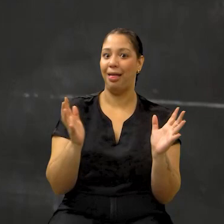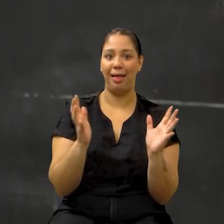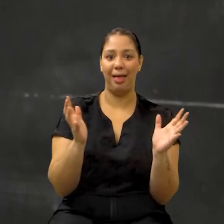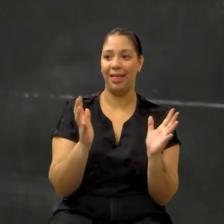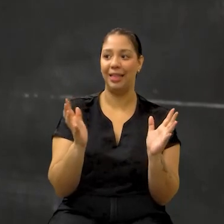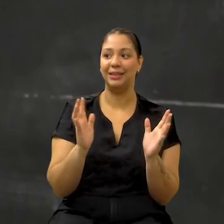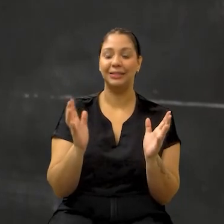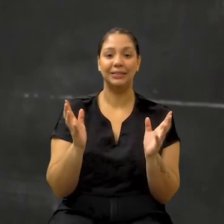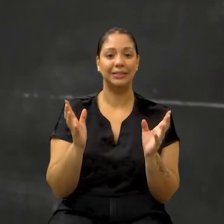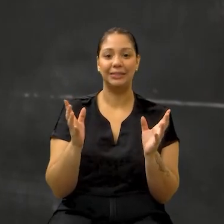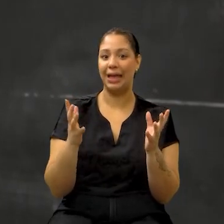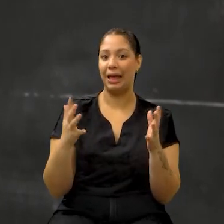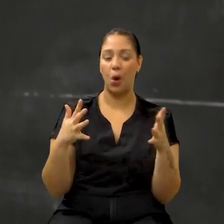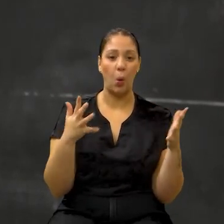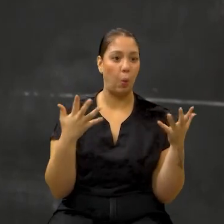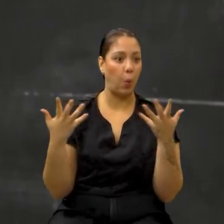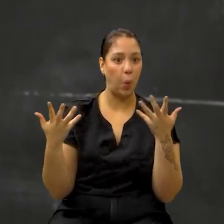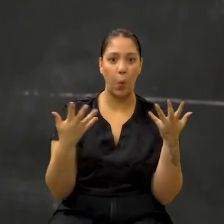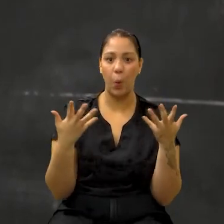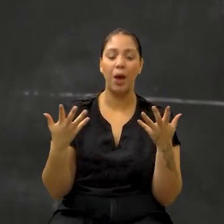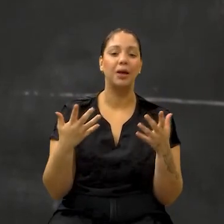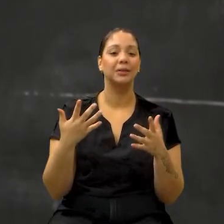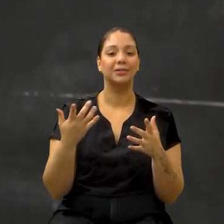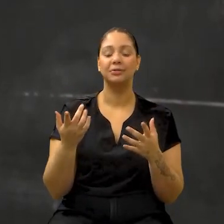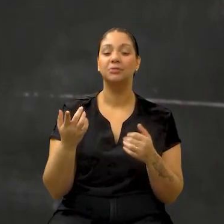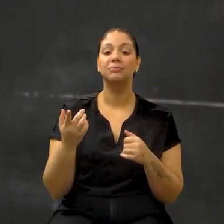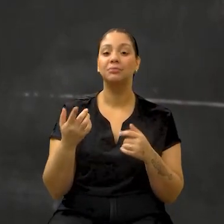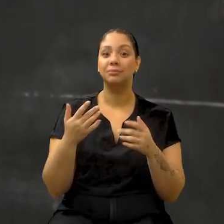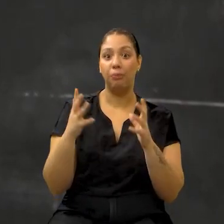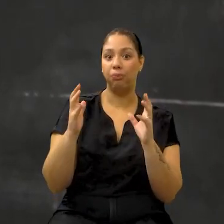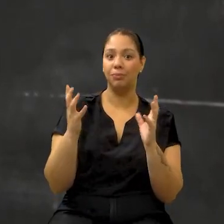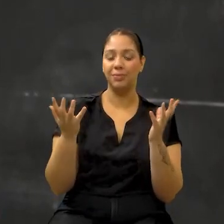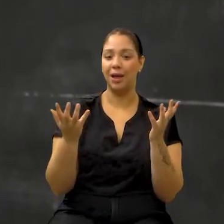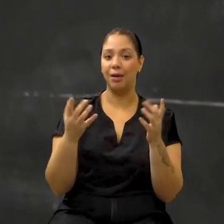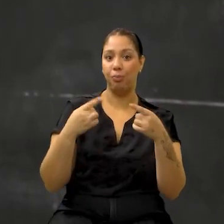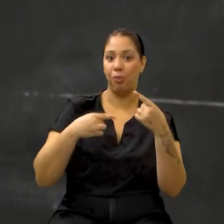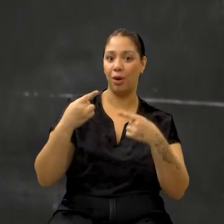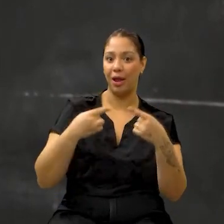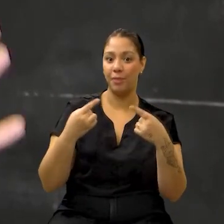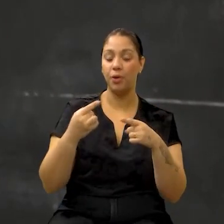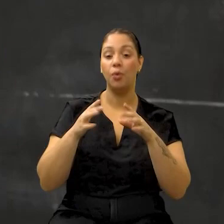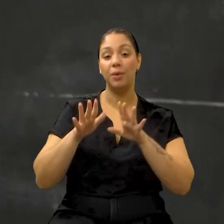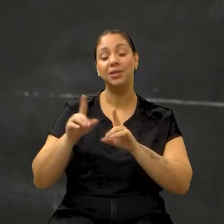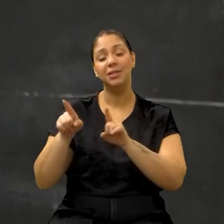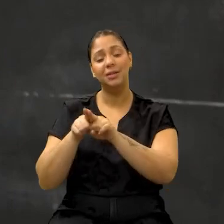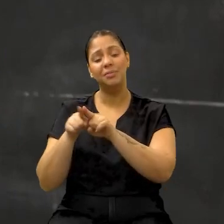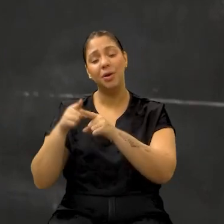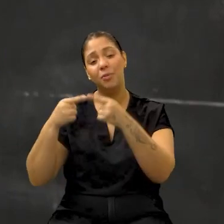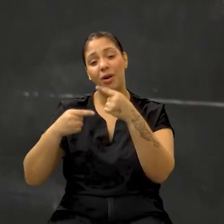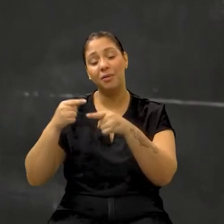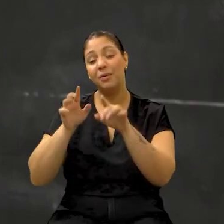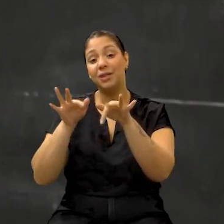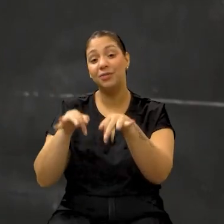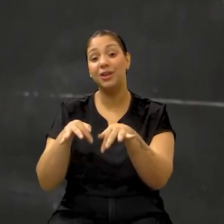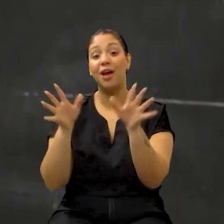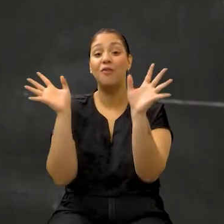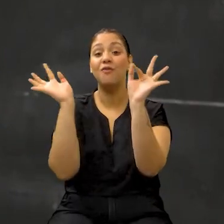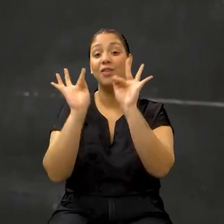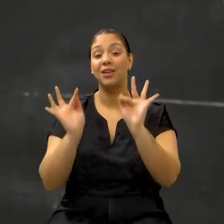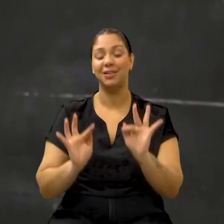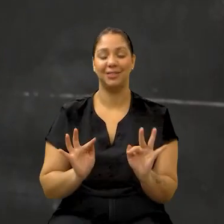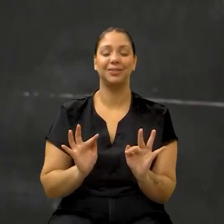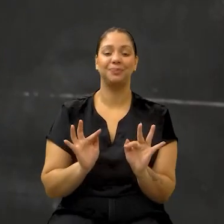final mais dramático de Nelson Rodrigues, polêmico. Esse pode ser um pouquinho polêmico também, mas é um